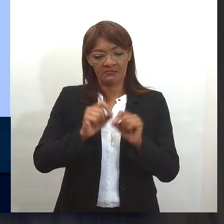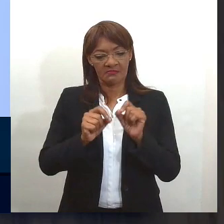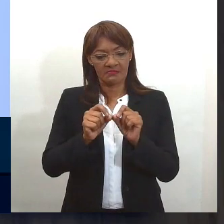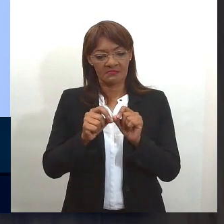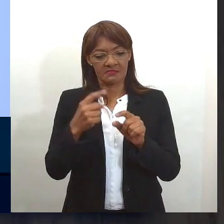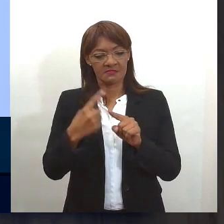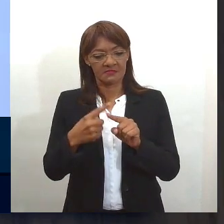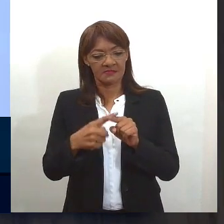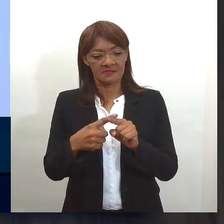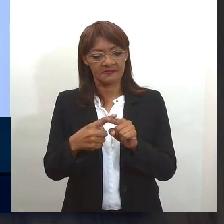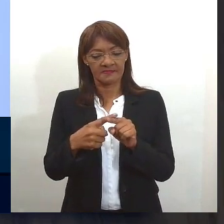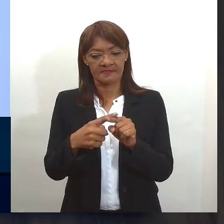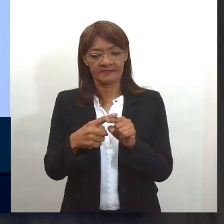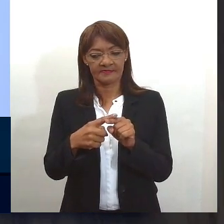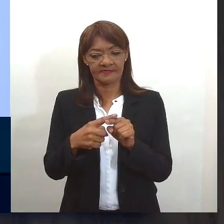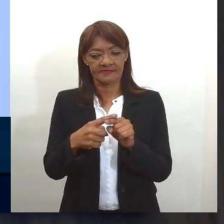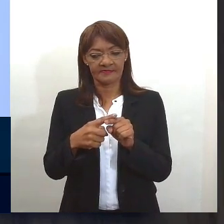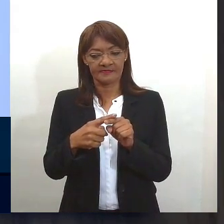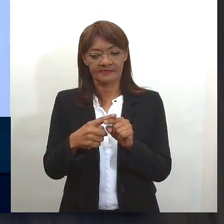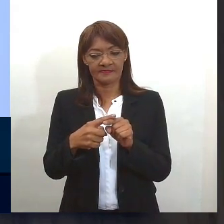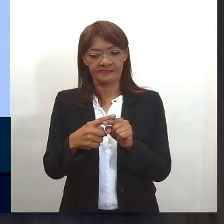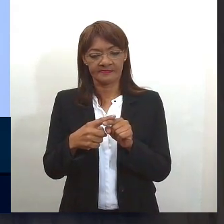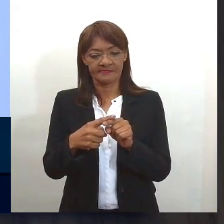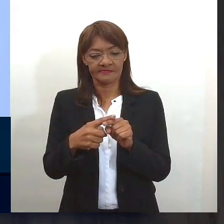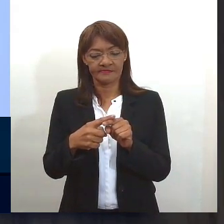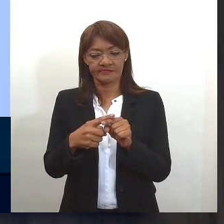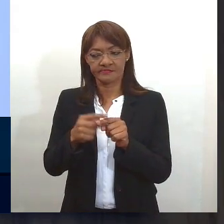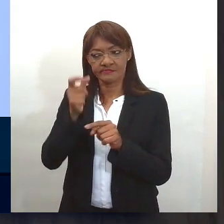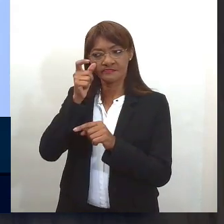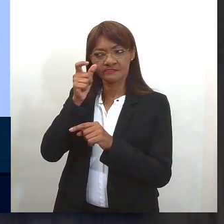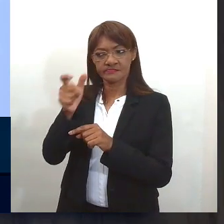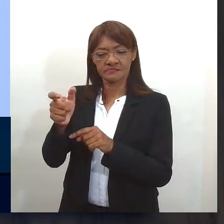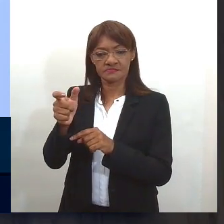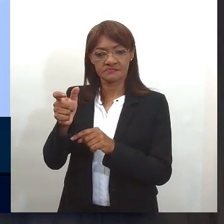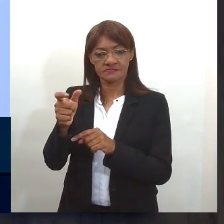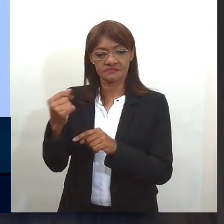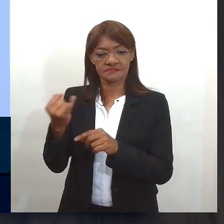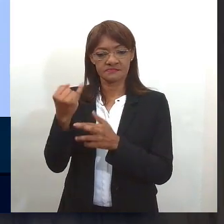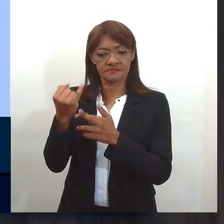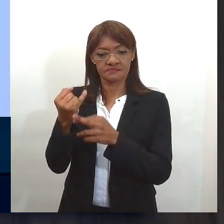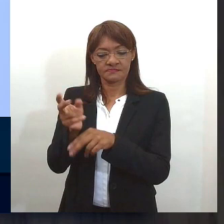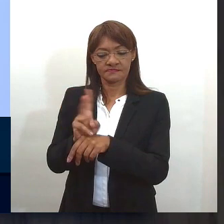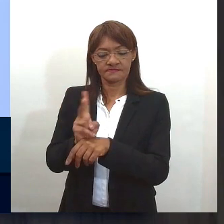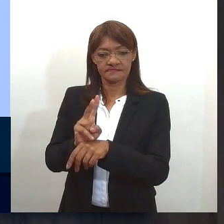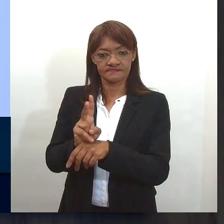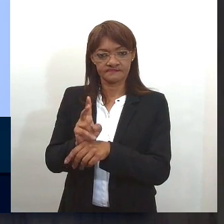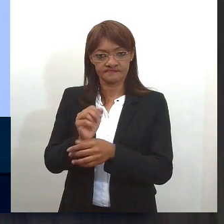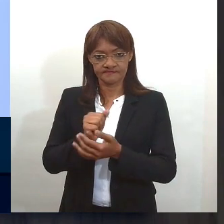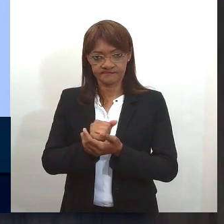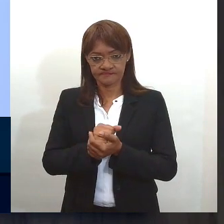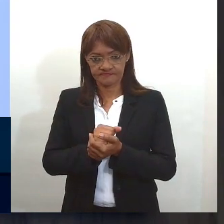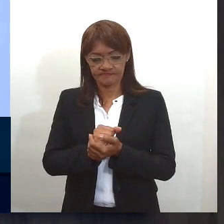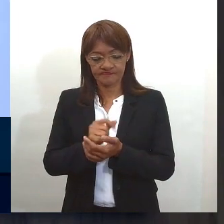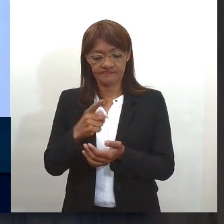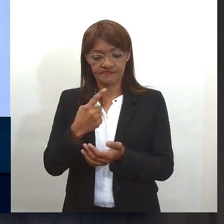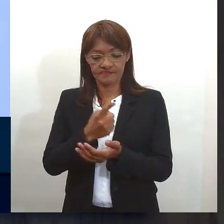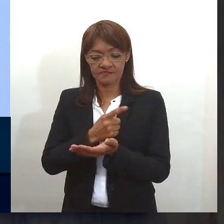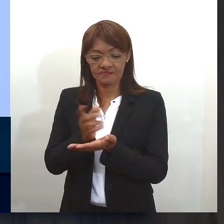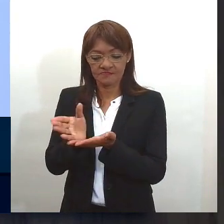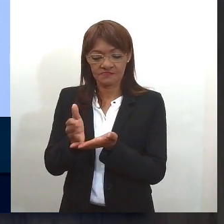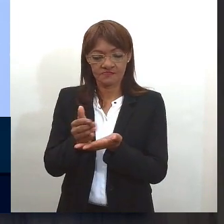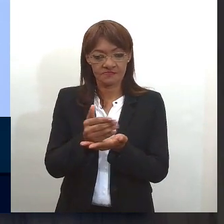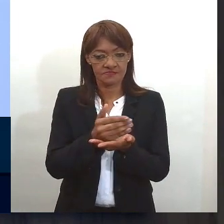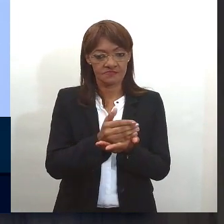importância para a responsabilidade fiscal. Metade da nossa arrecadação é de transferências correntes, que não dependem do